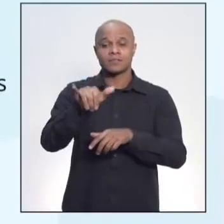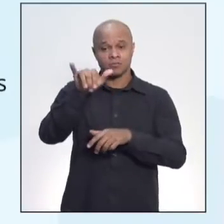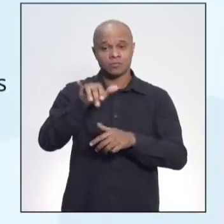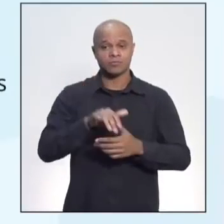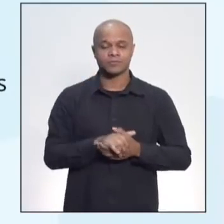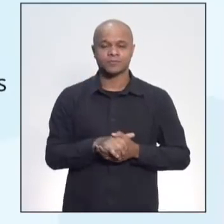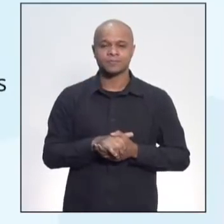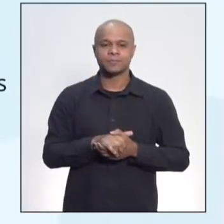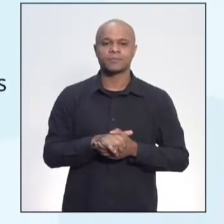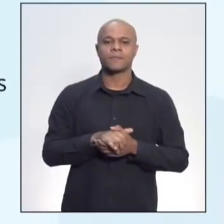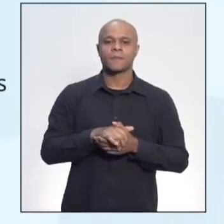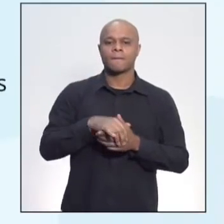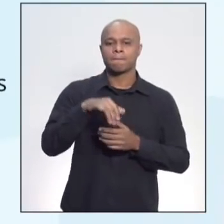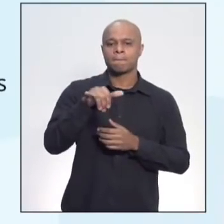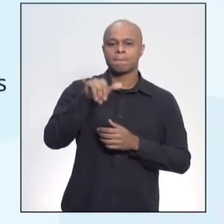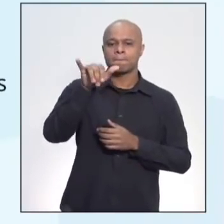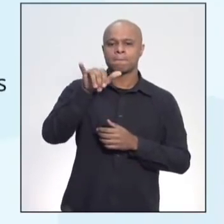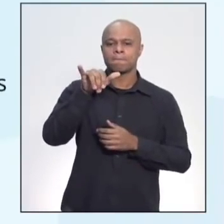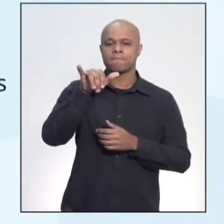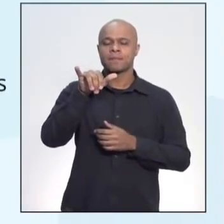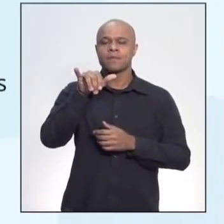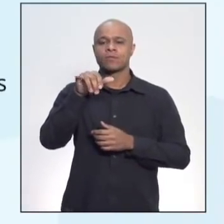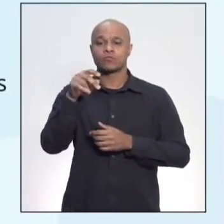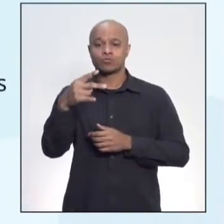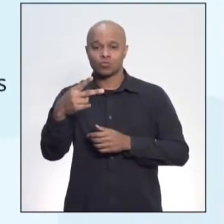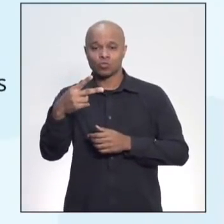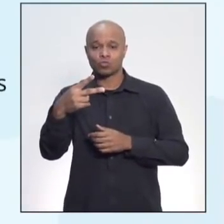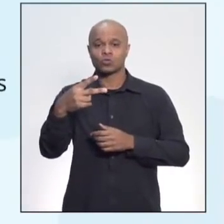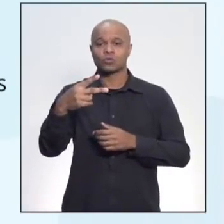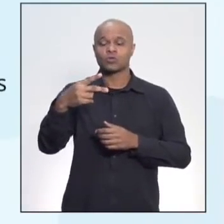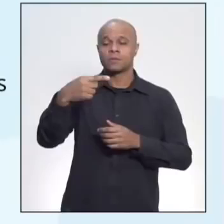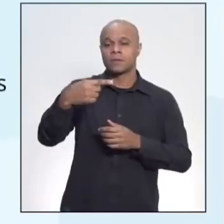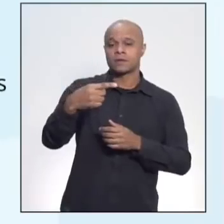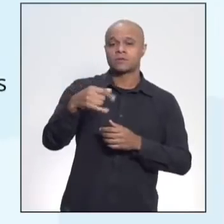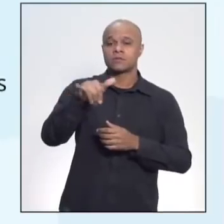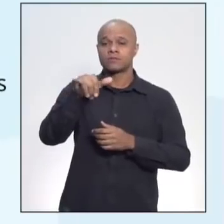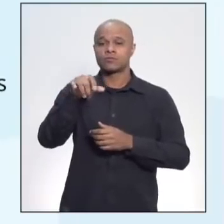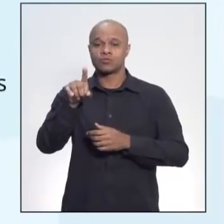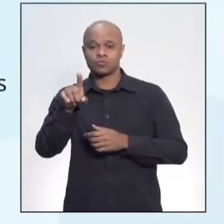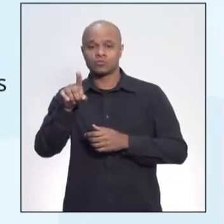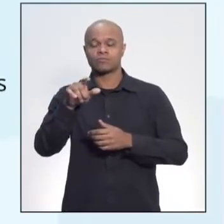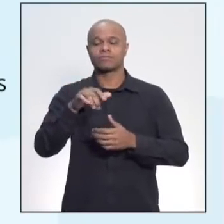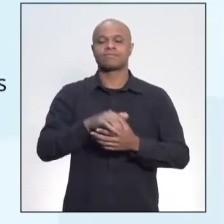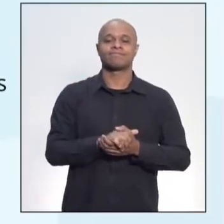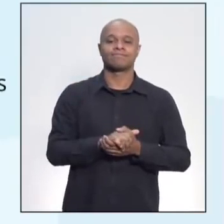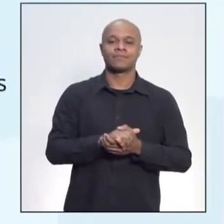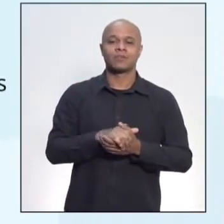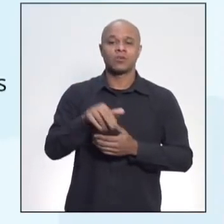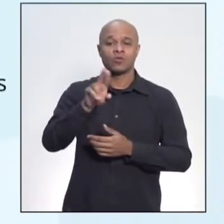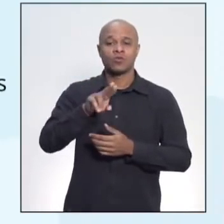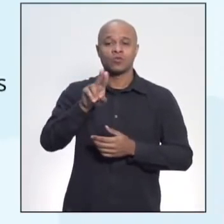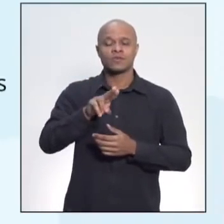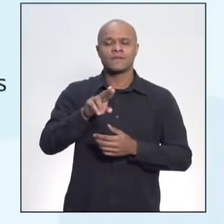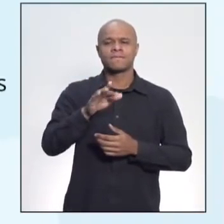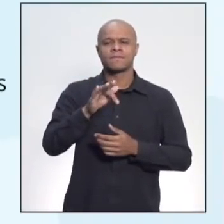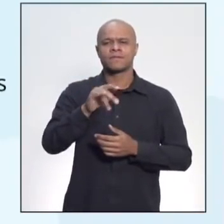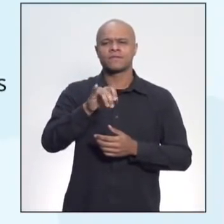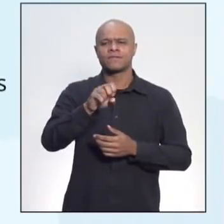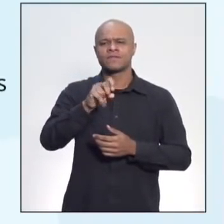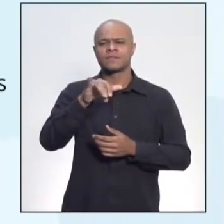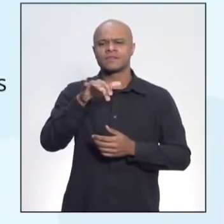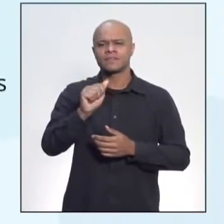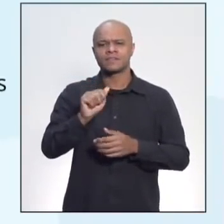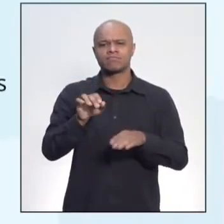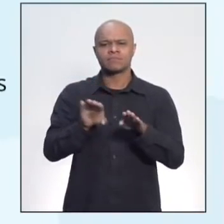seja, y2 menos y1, y final menos y inicial. Vocês usam isso também em física, acho que vocês já devem ter visto isso